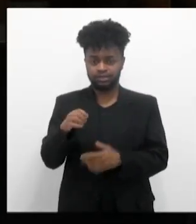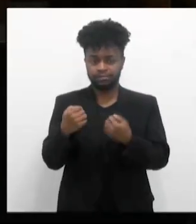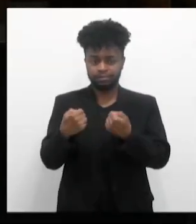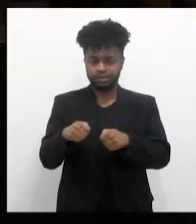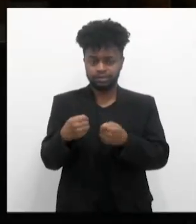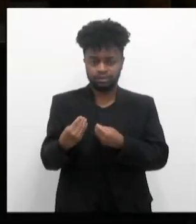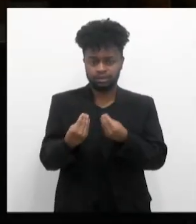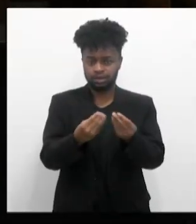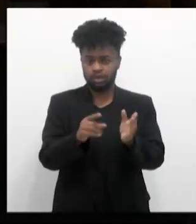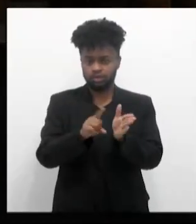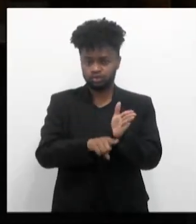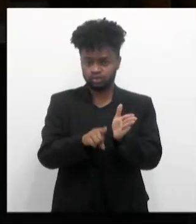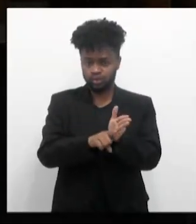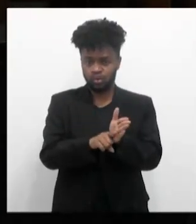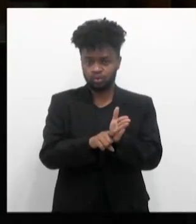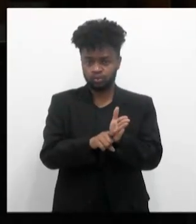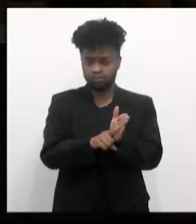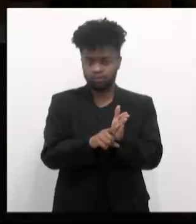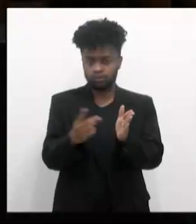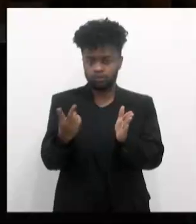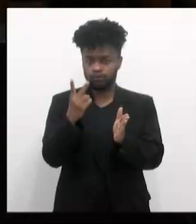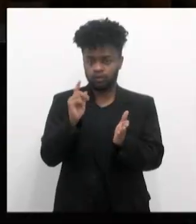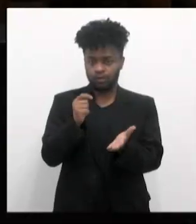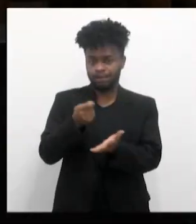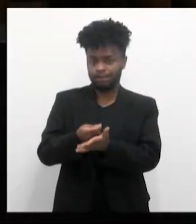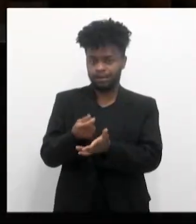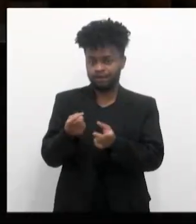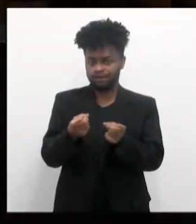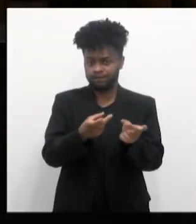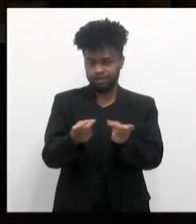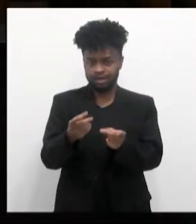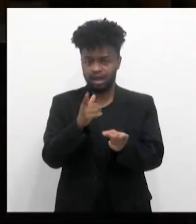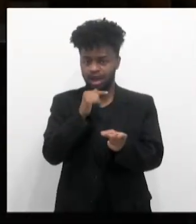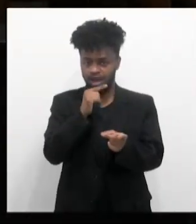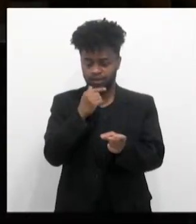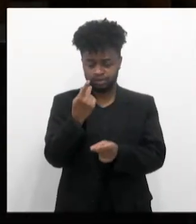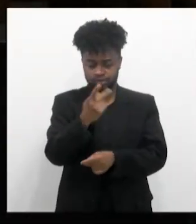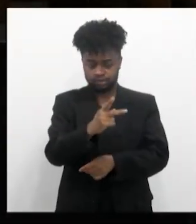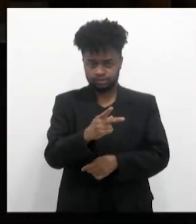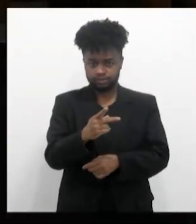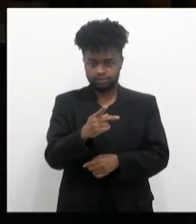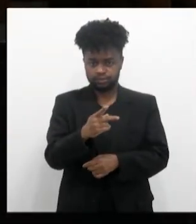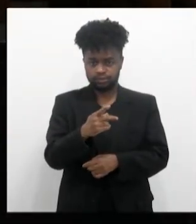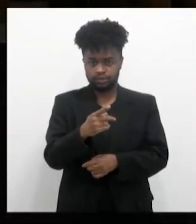desconto na tarifa que ela vende a água para o Rio Águas de